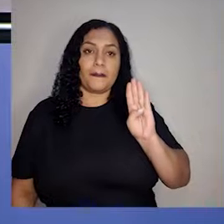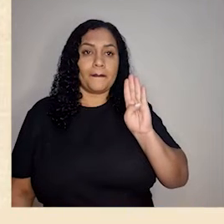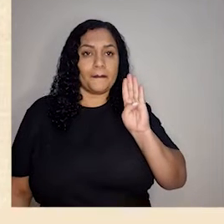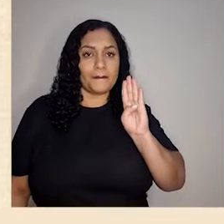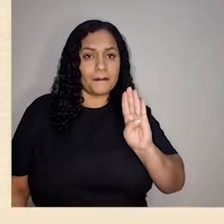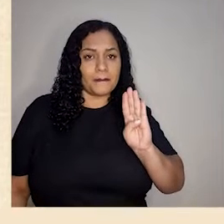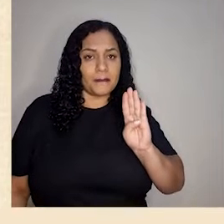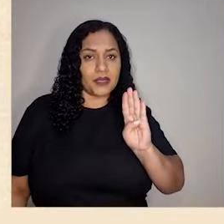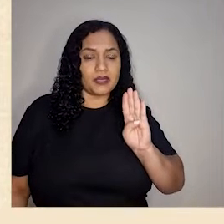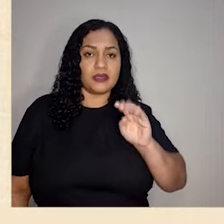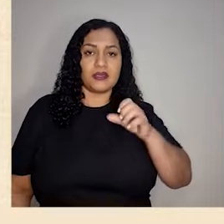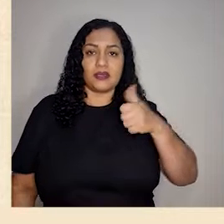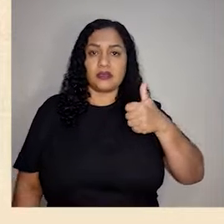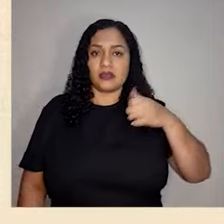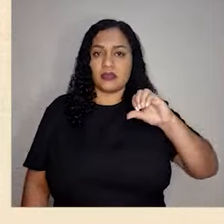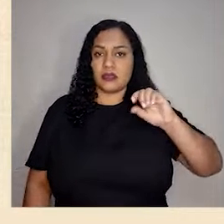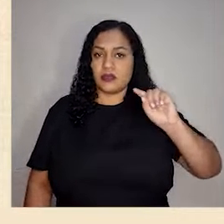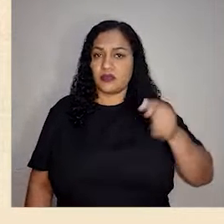B